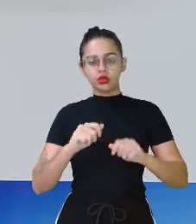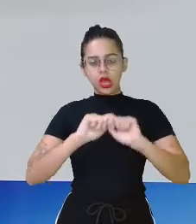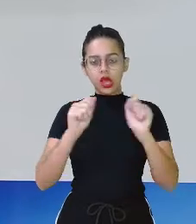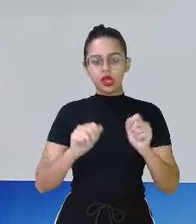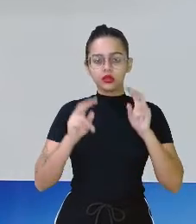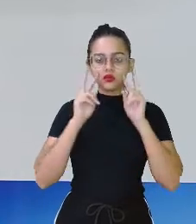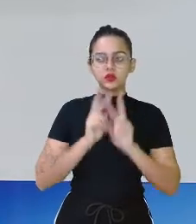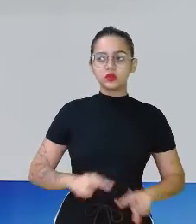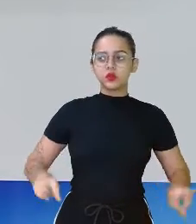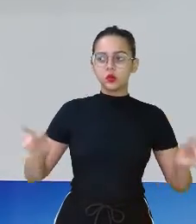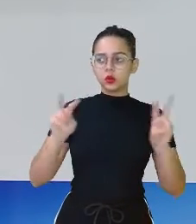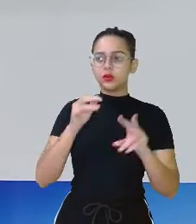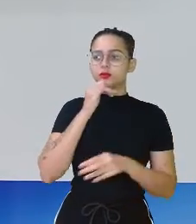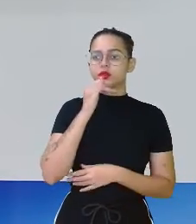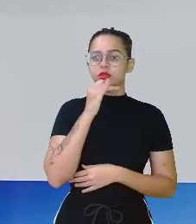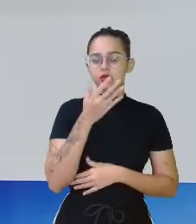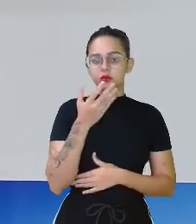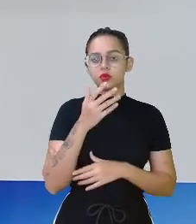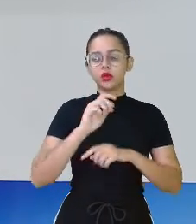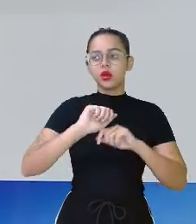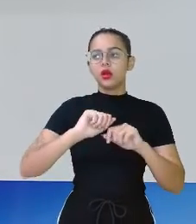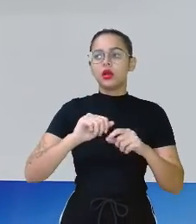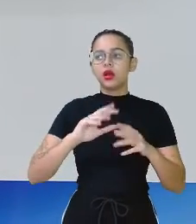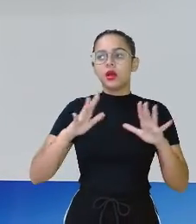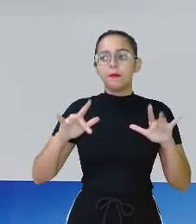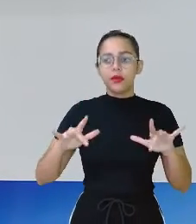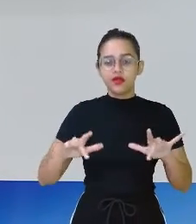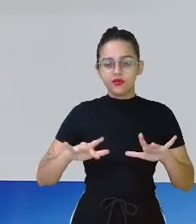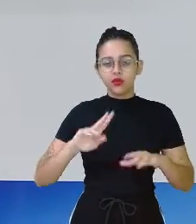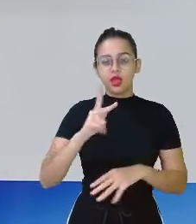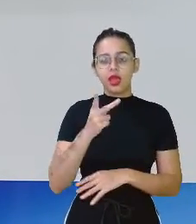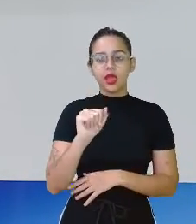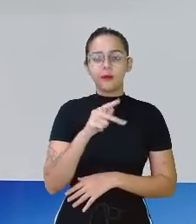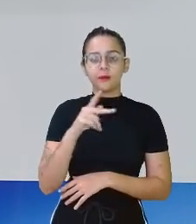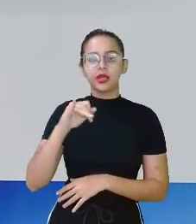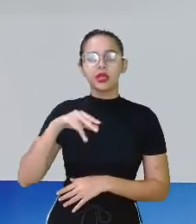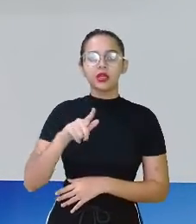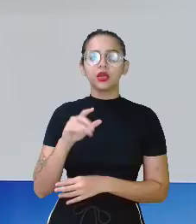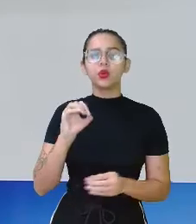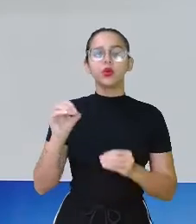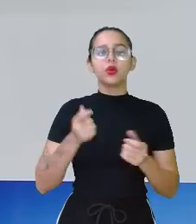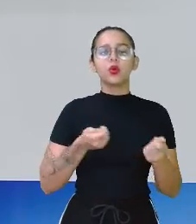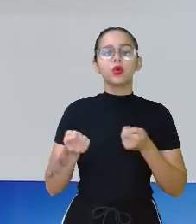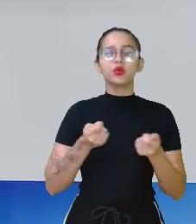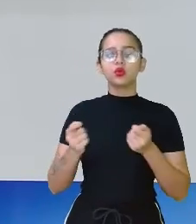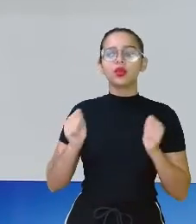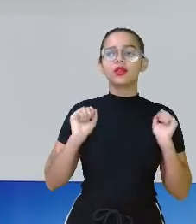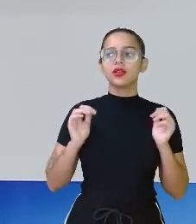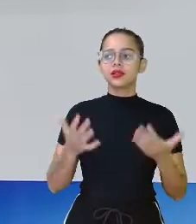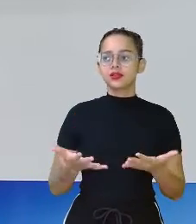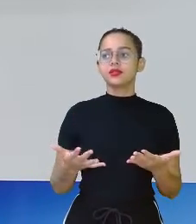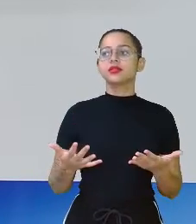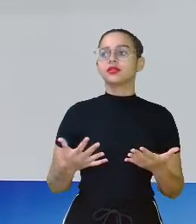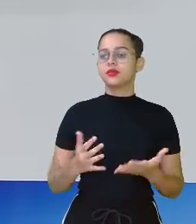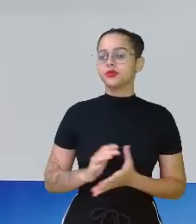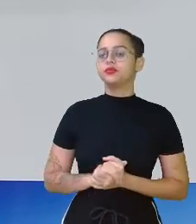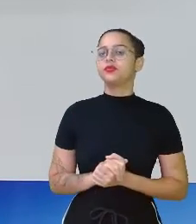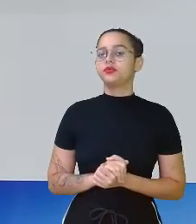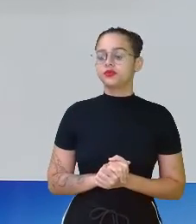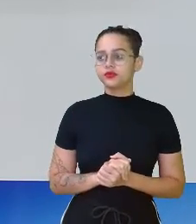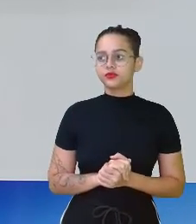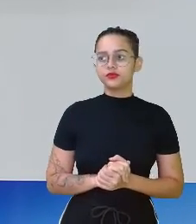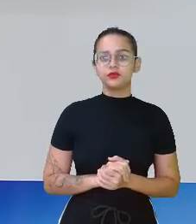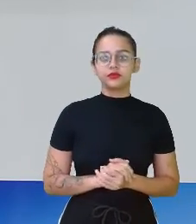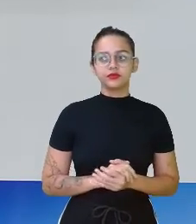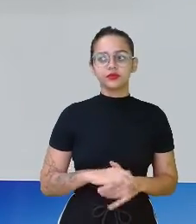visuais. Né? No caso da performance do happening, a grande diferença é o controle da ação, né?